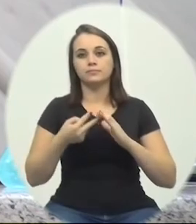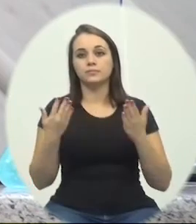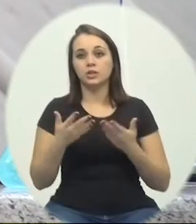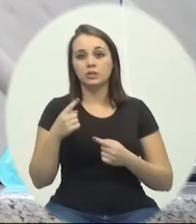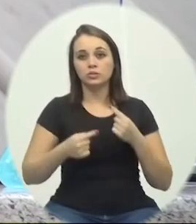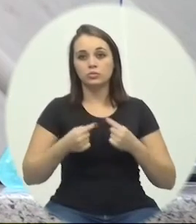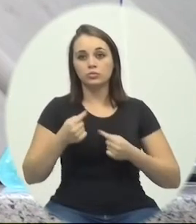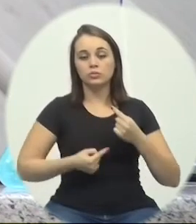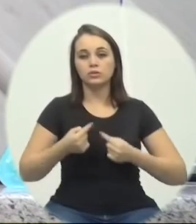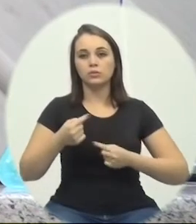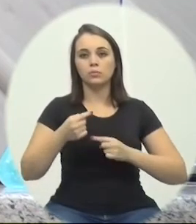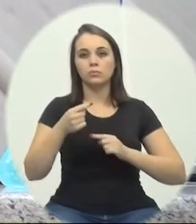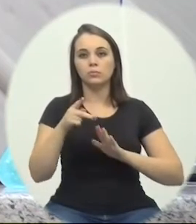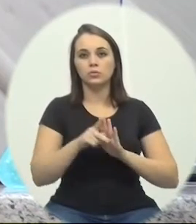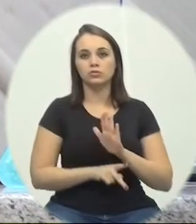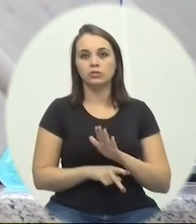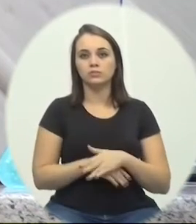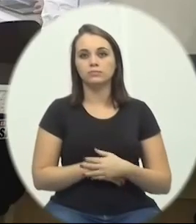discussão, projeto.